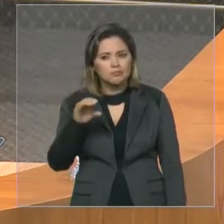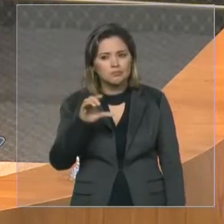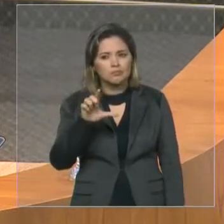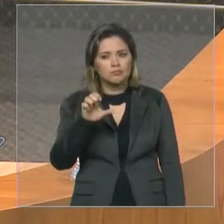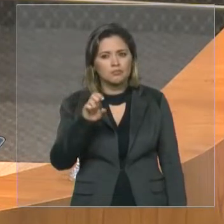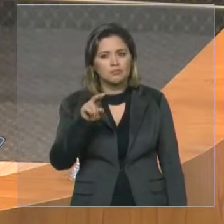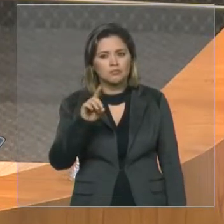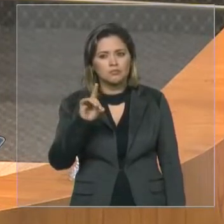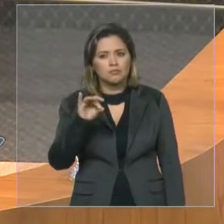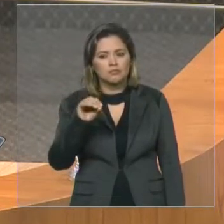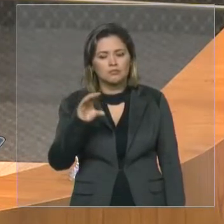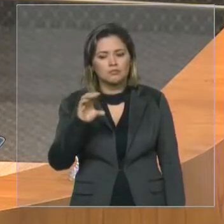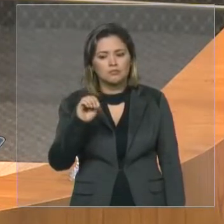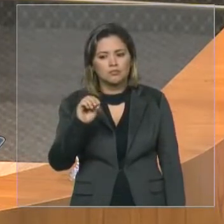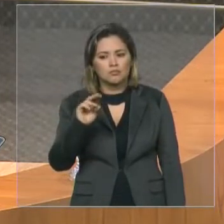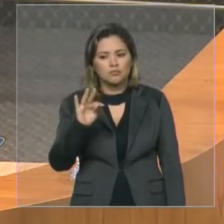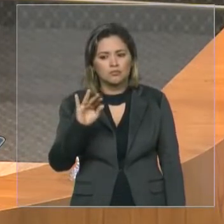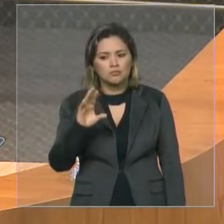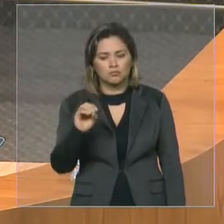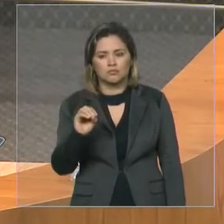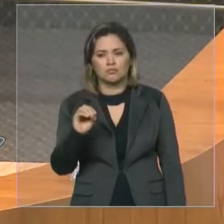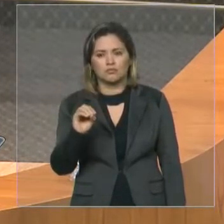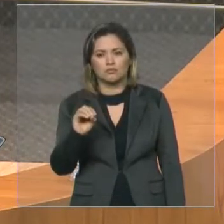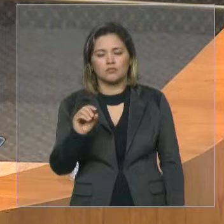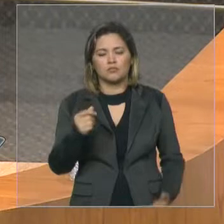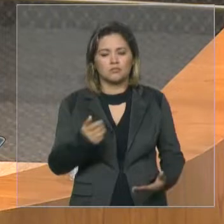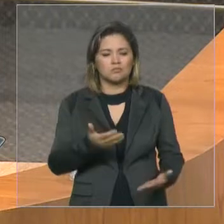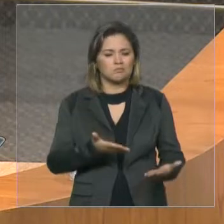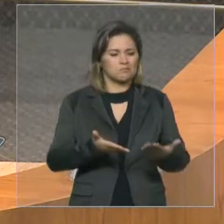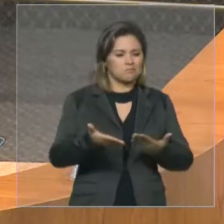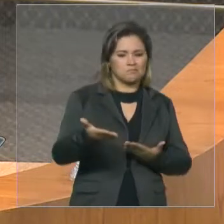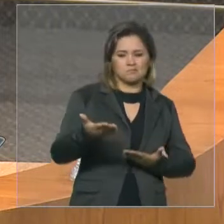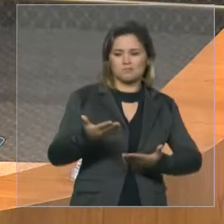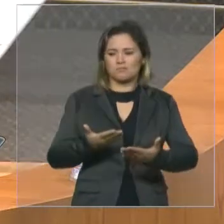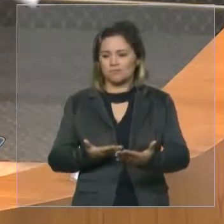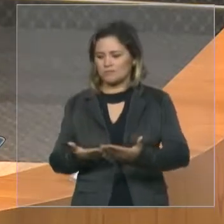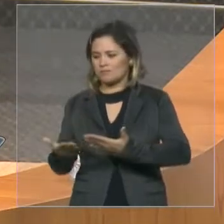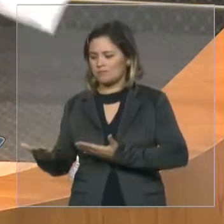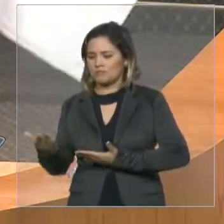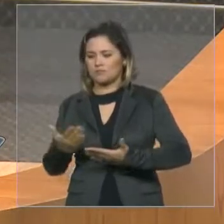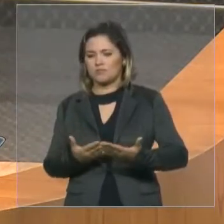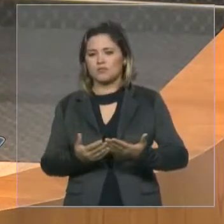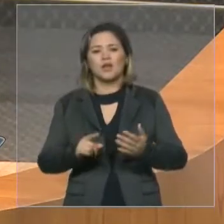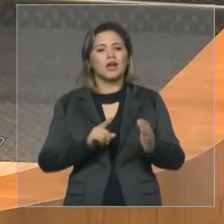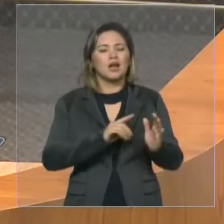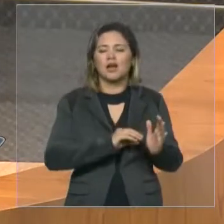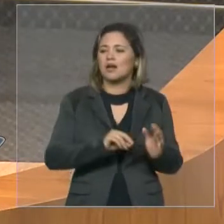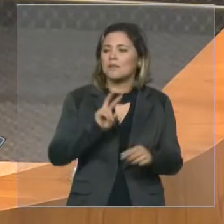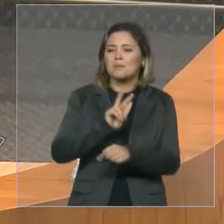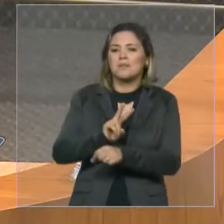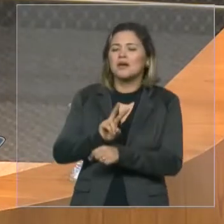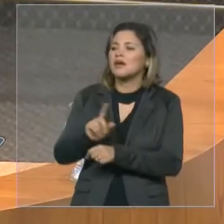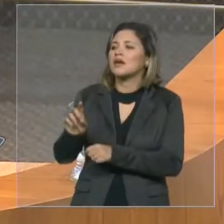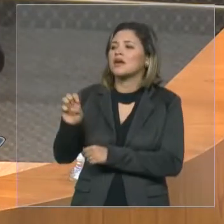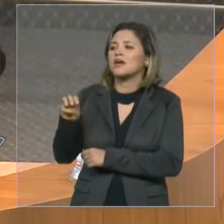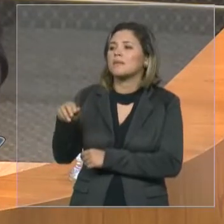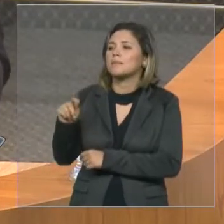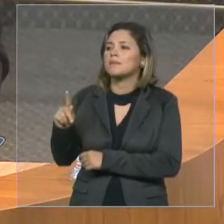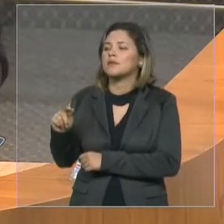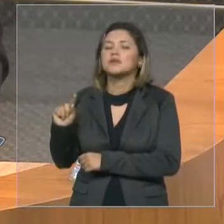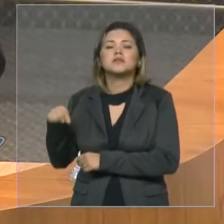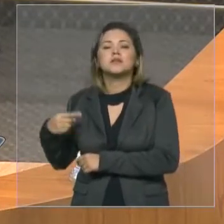Então, bota para a EMAP e autoriza depois a EMAP a dar os bens do Estado. Essa é a indecência que nós vamos aplicar.